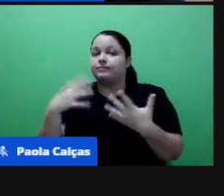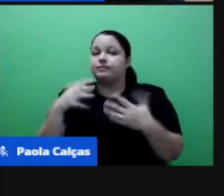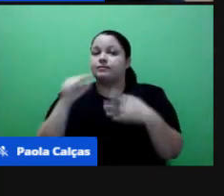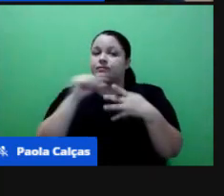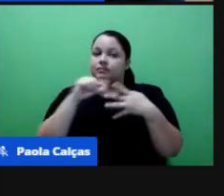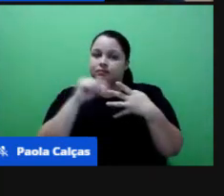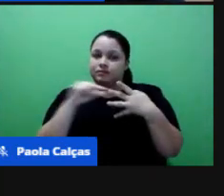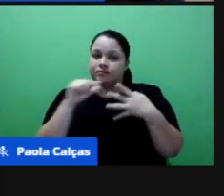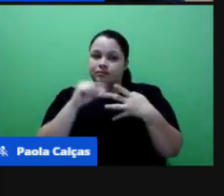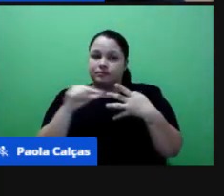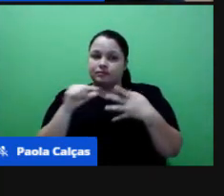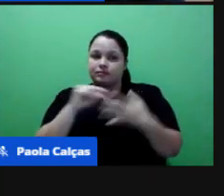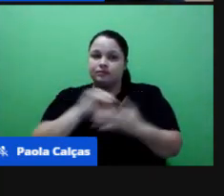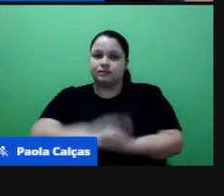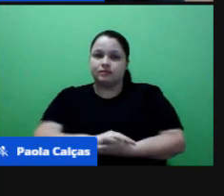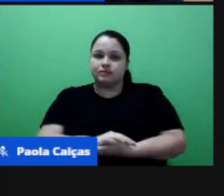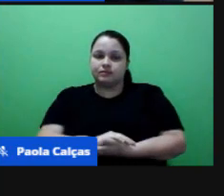Identificar